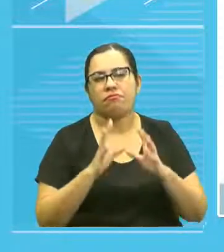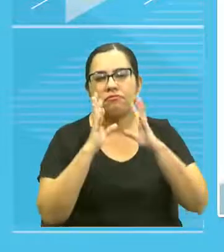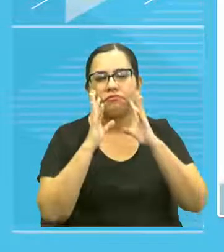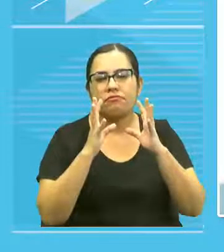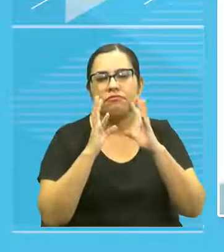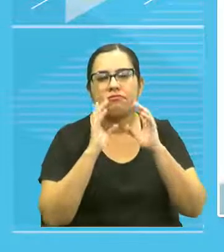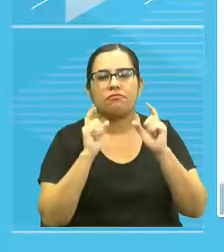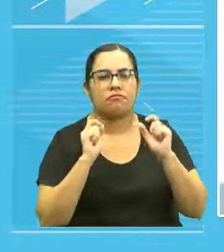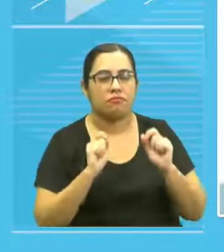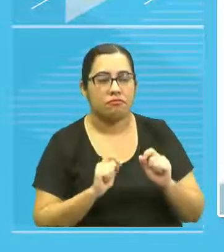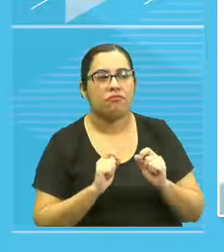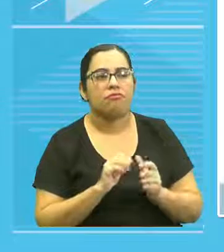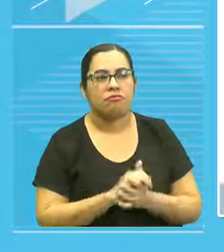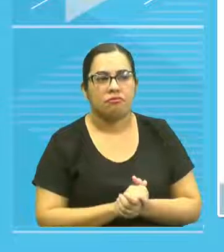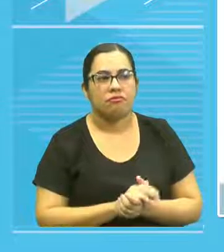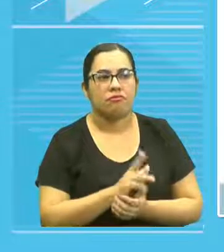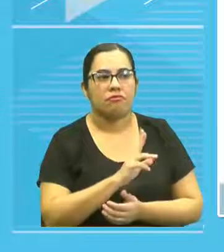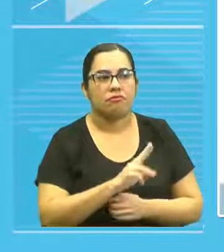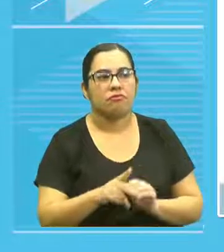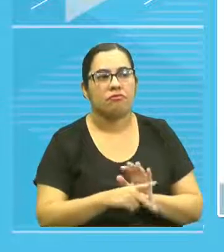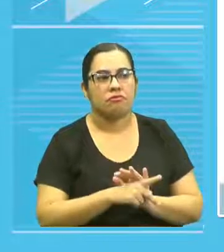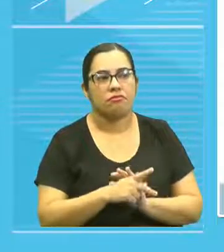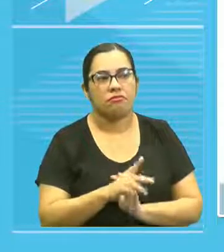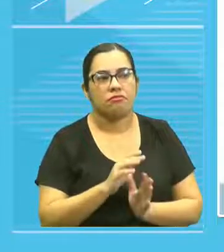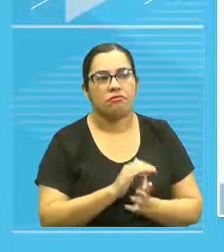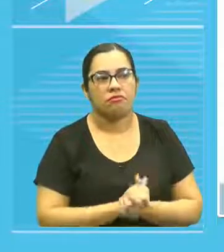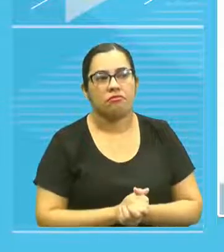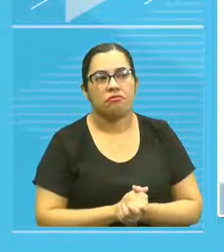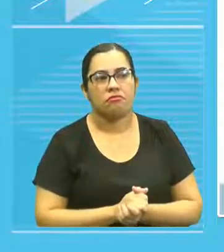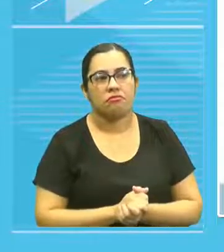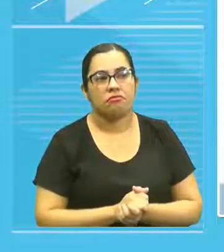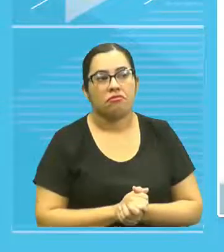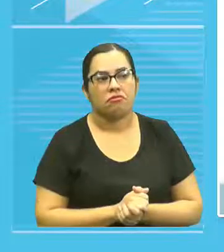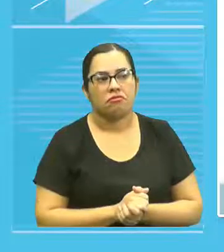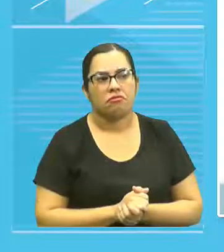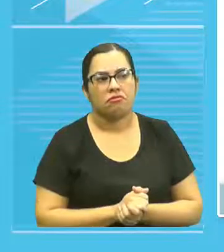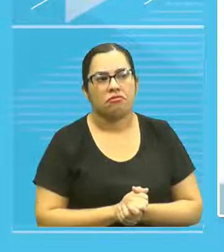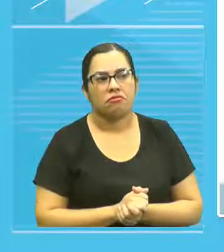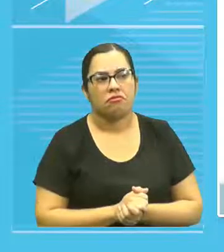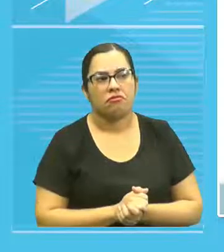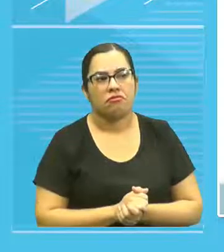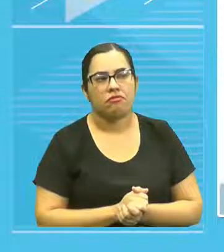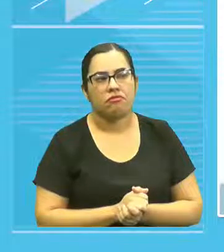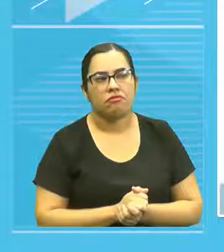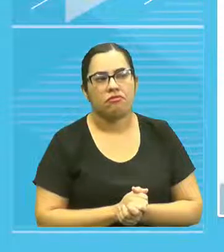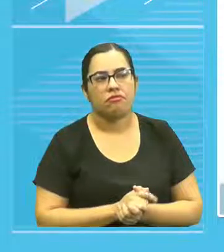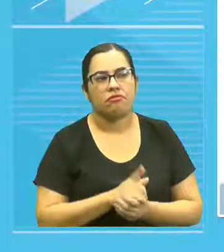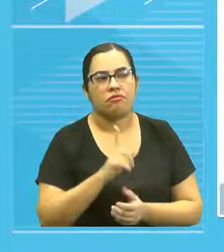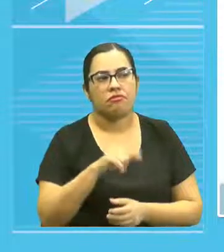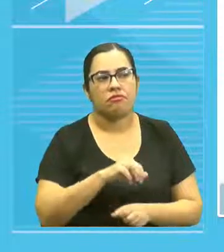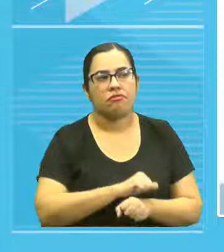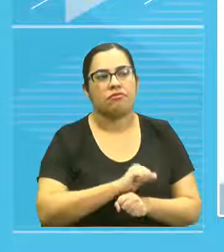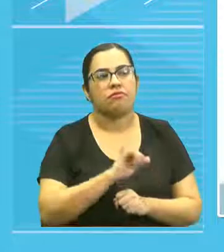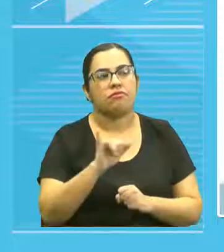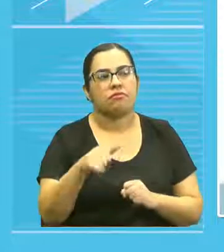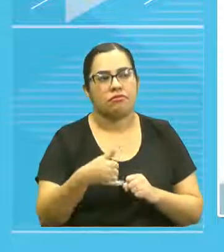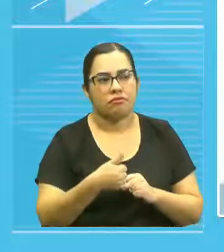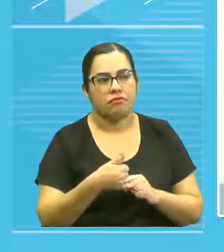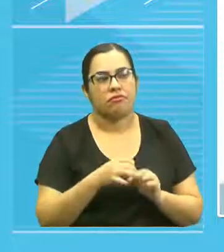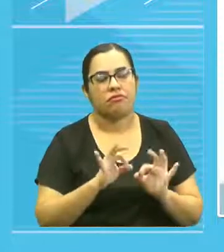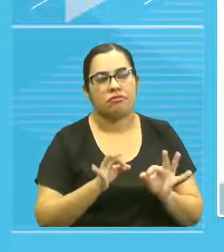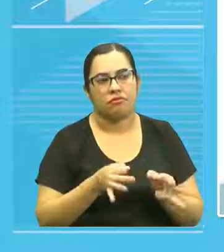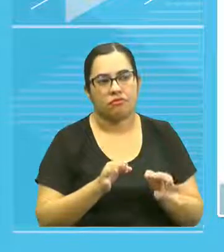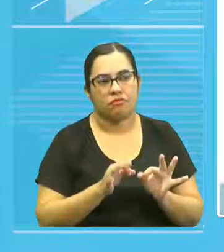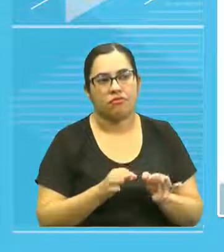enfatizar a ideia e por isso recebe esse nome ao fim tu nem comentou é só só que é um adjetivo ó